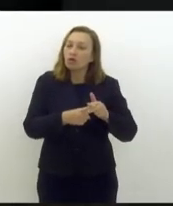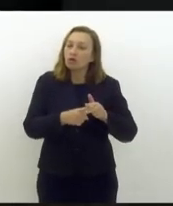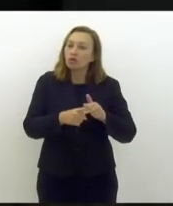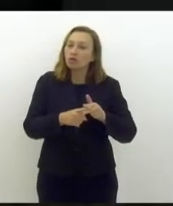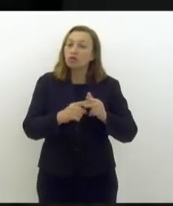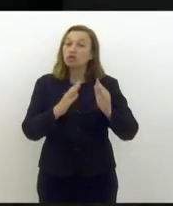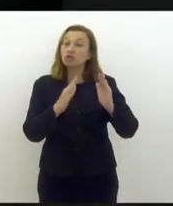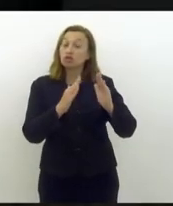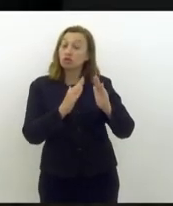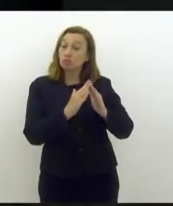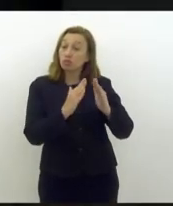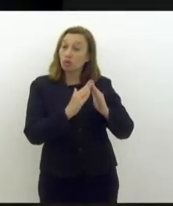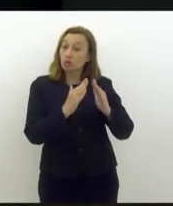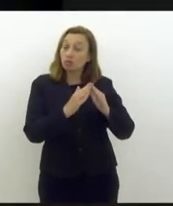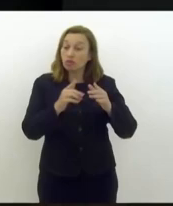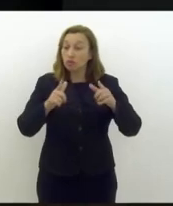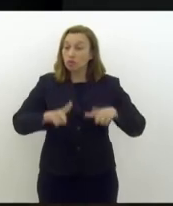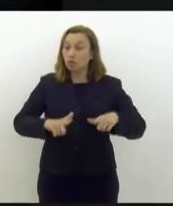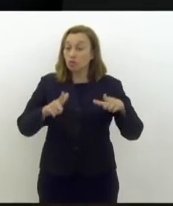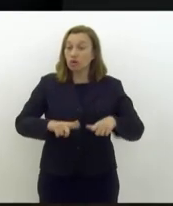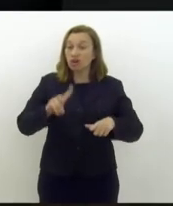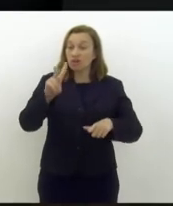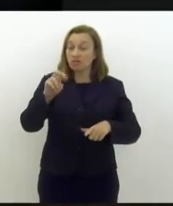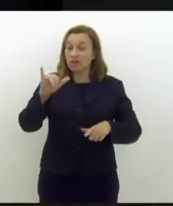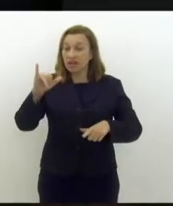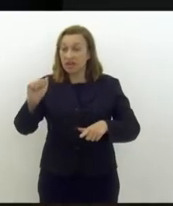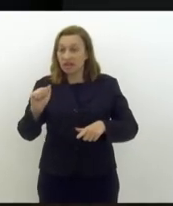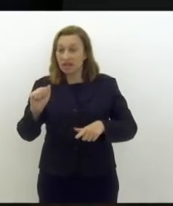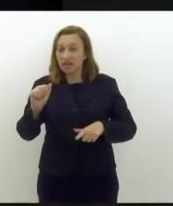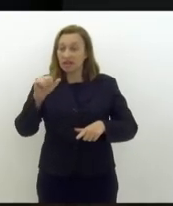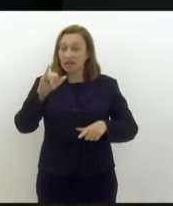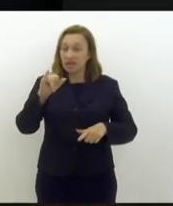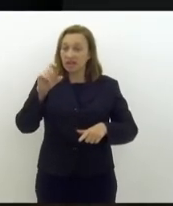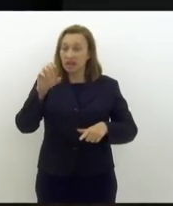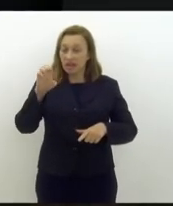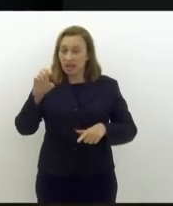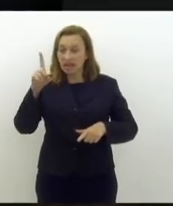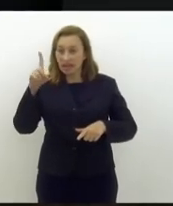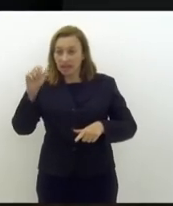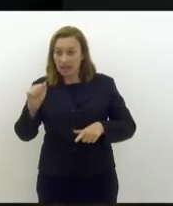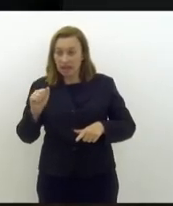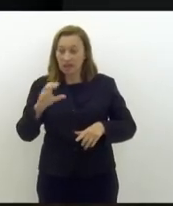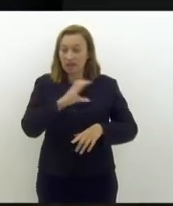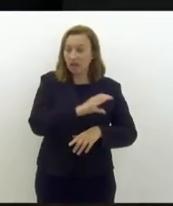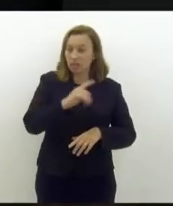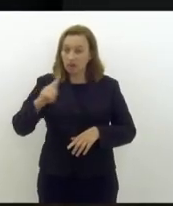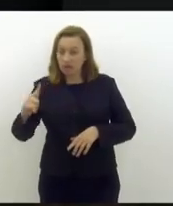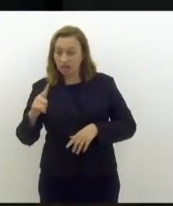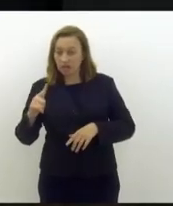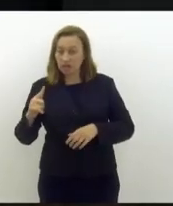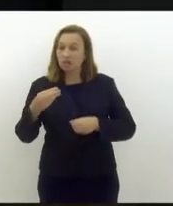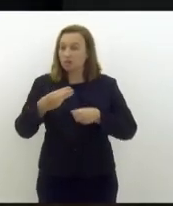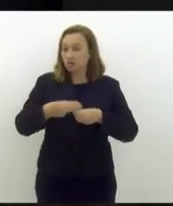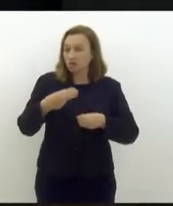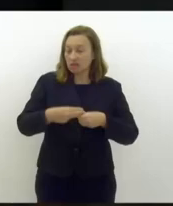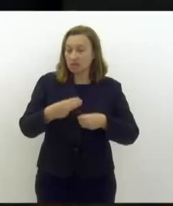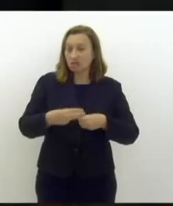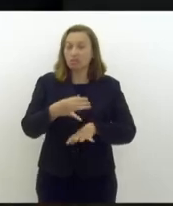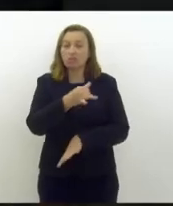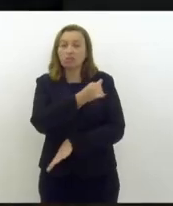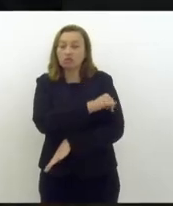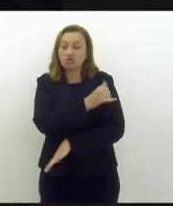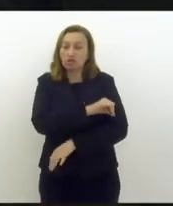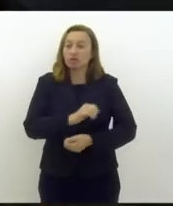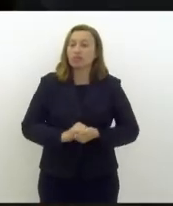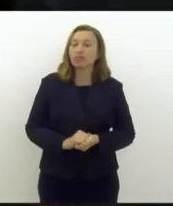de imóveis localizados na Vila Ieda no bairro de Campo Grande município do Rio de Janeiro parecia da comissão